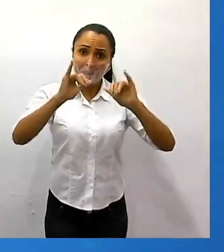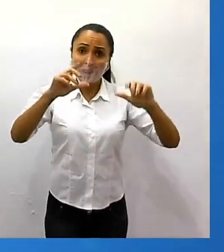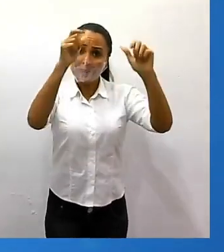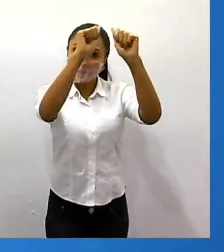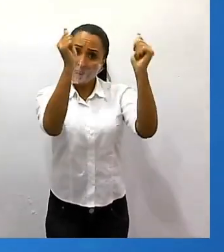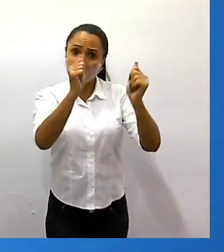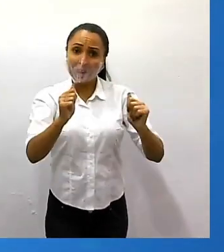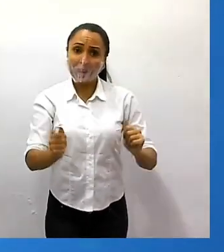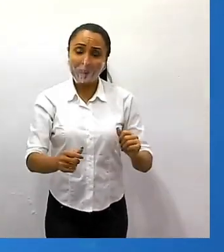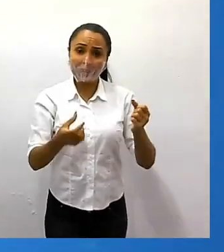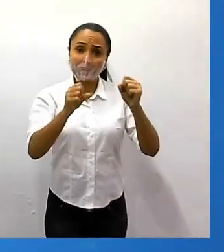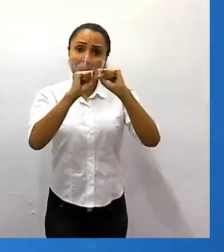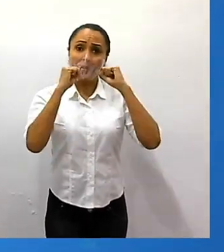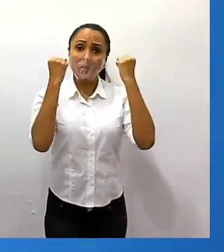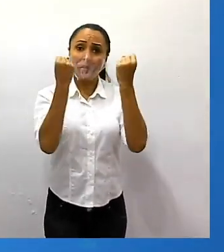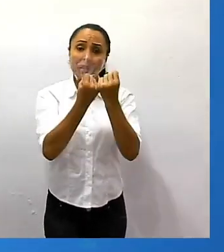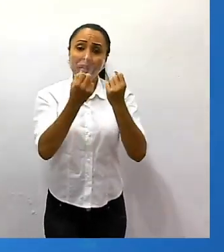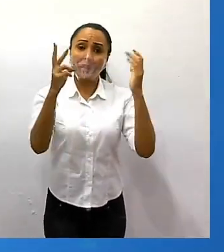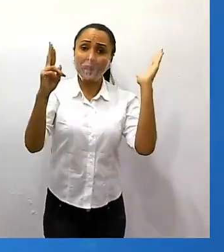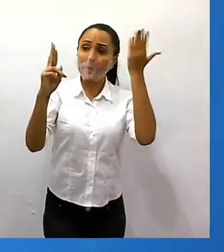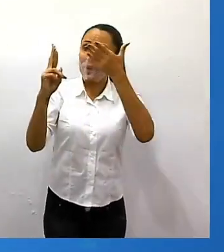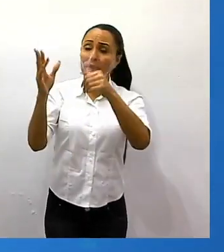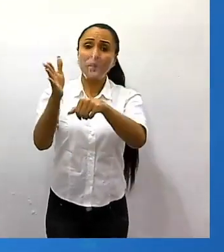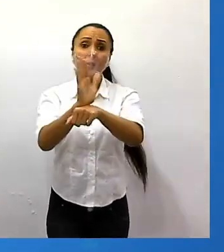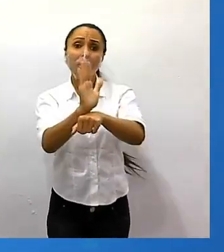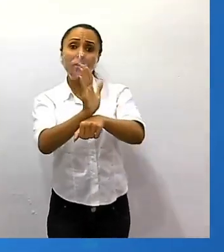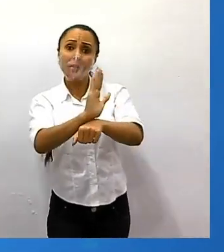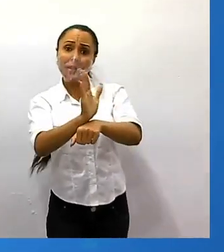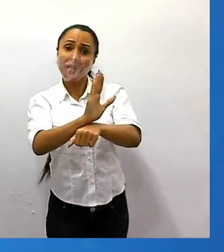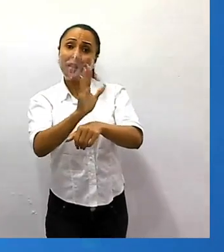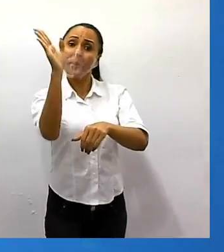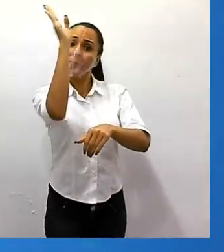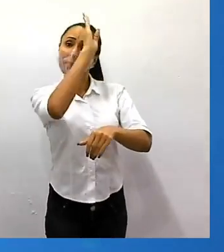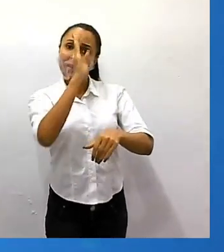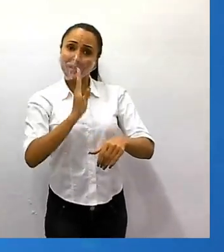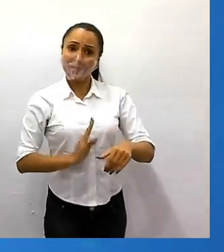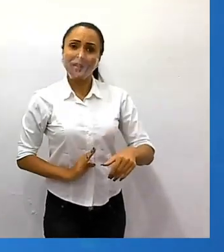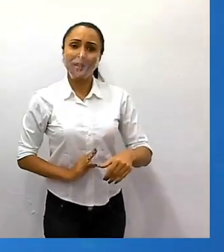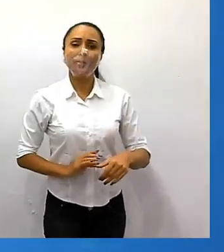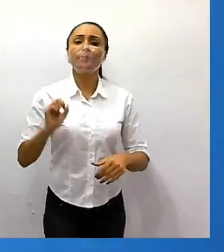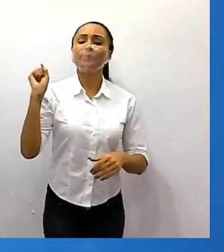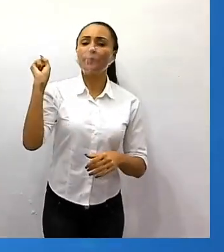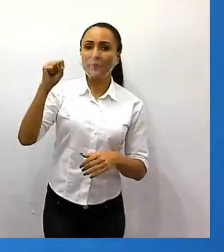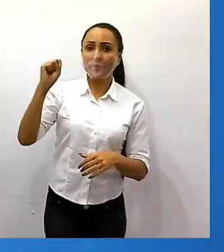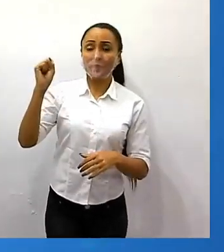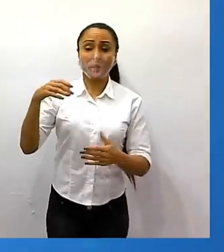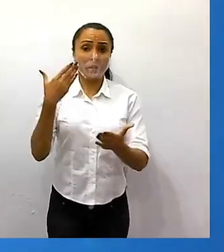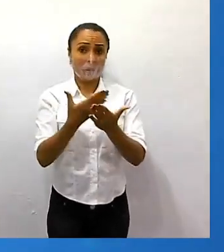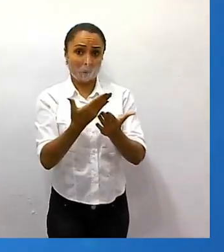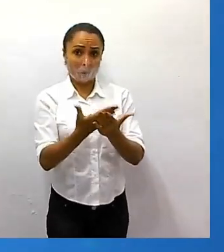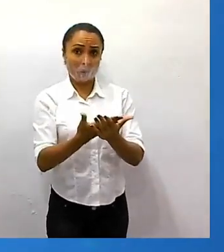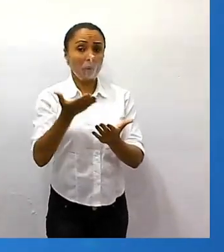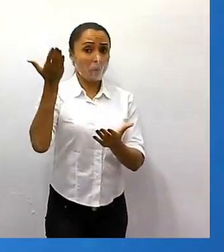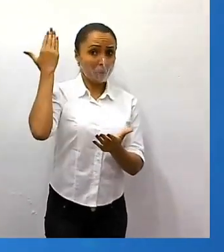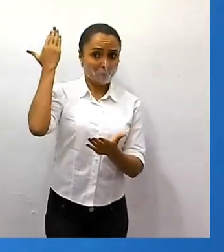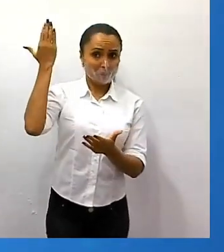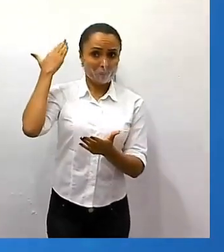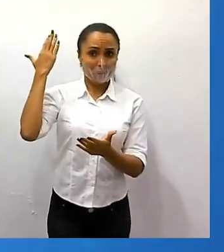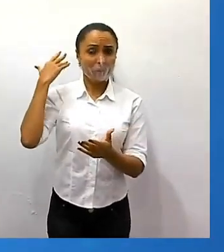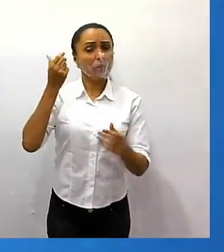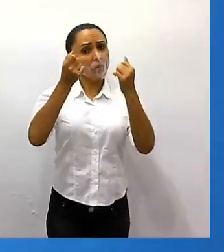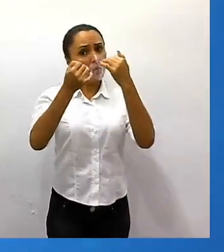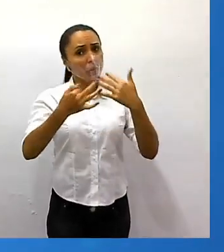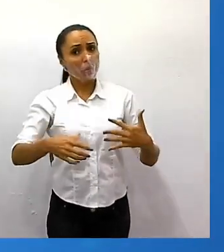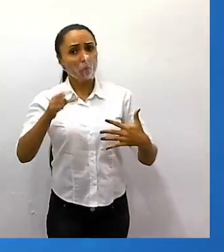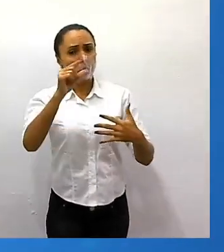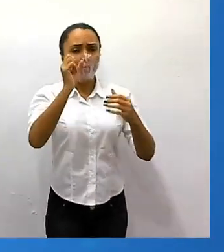a sociedade representados pelo cinema brasileiro. Na aula passada, a gente viu um pouco sobre